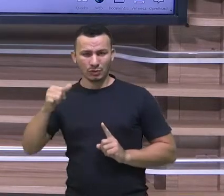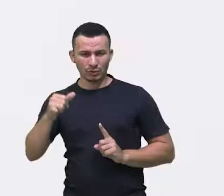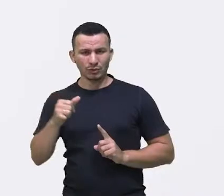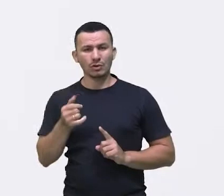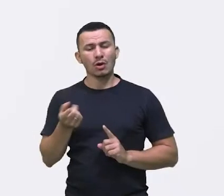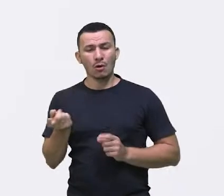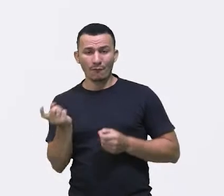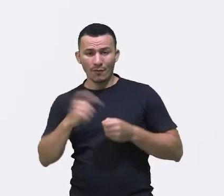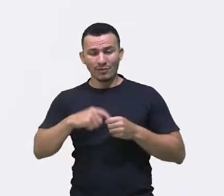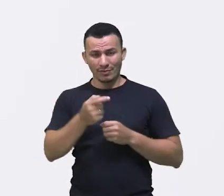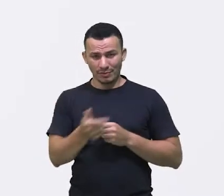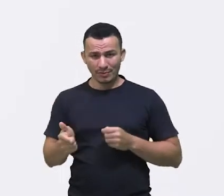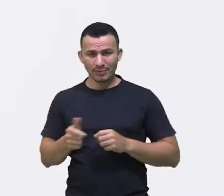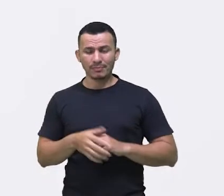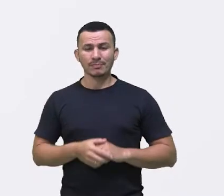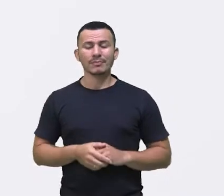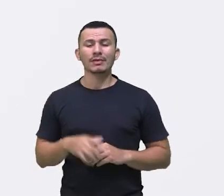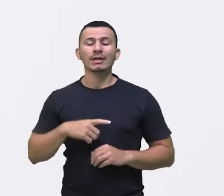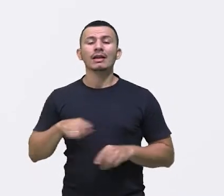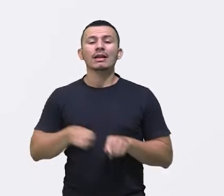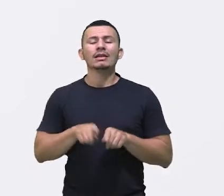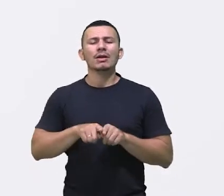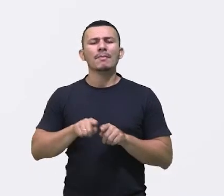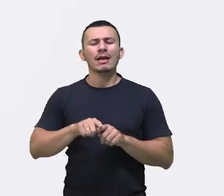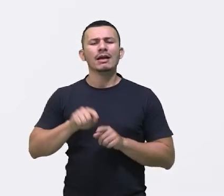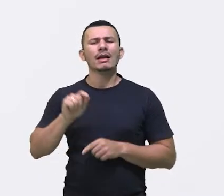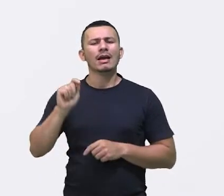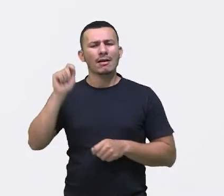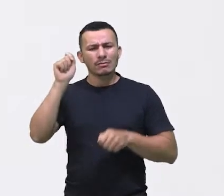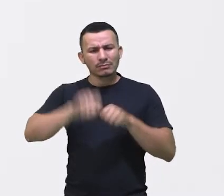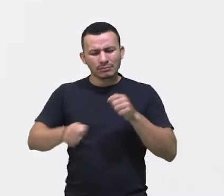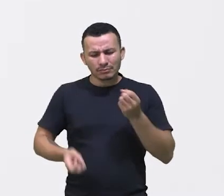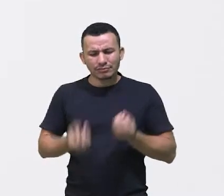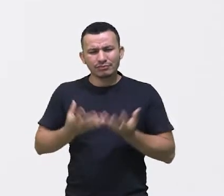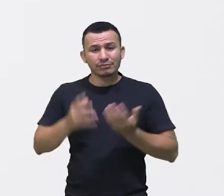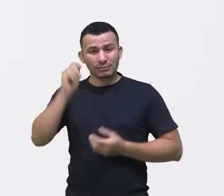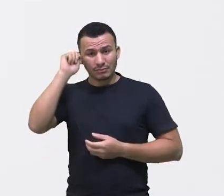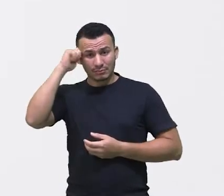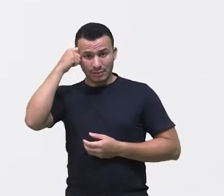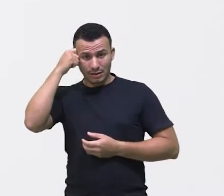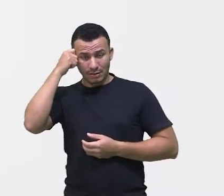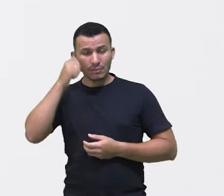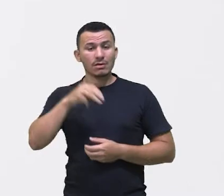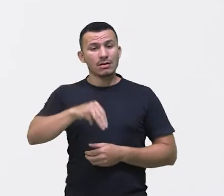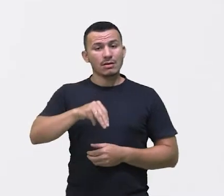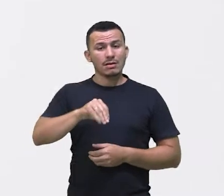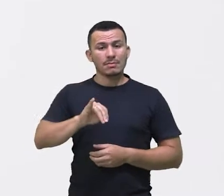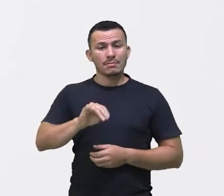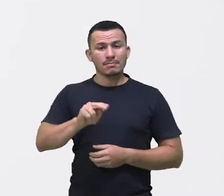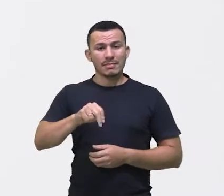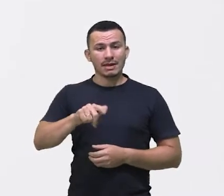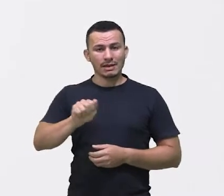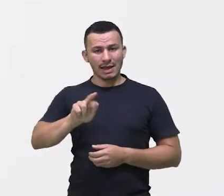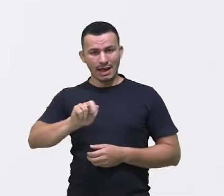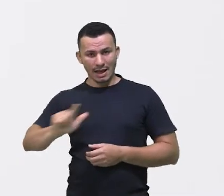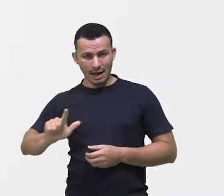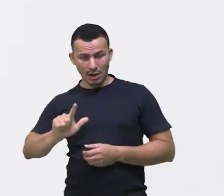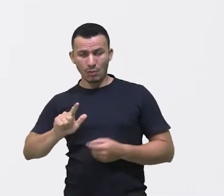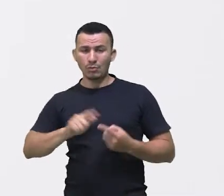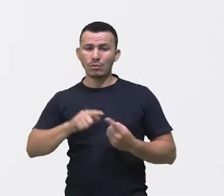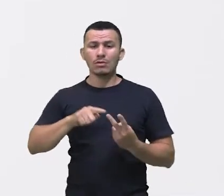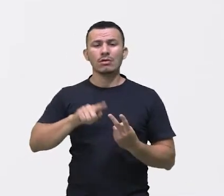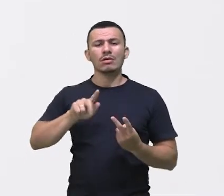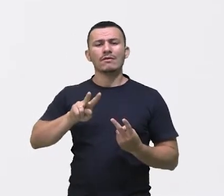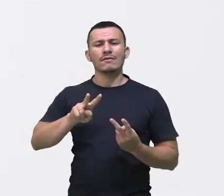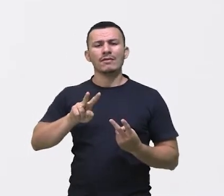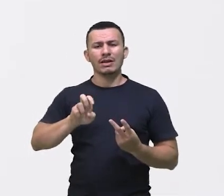primeiro exemplo que a gente vai verificar é o carvão mineral, que é diferente do carvão vegetal. Prestem bem atenção, tá? O carvão mineral a